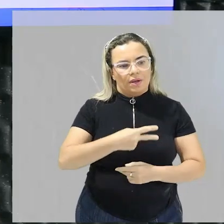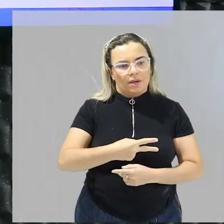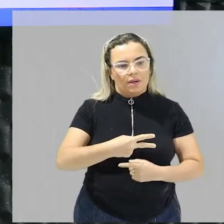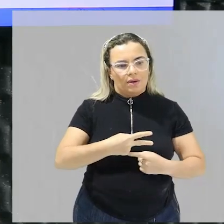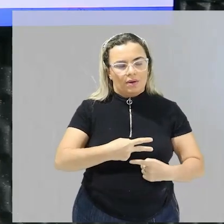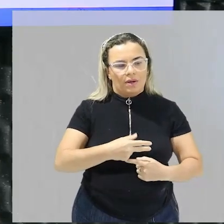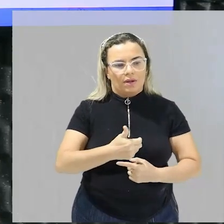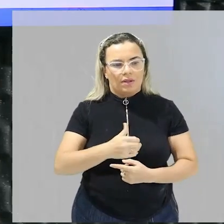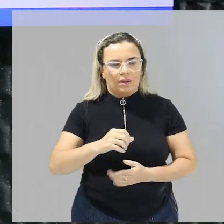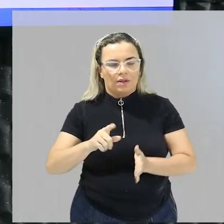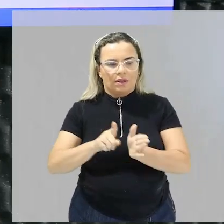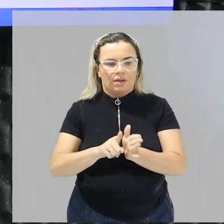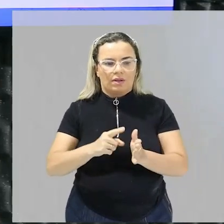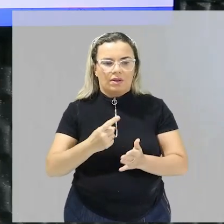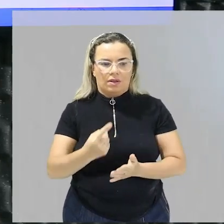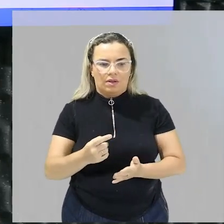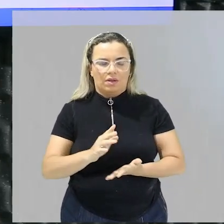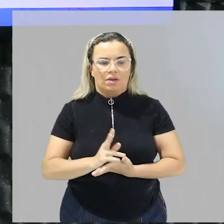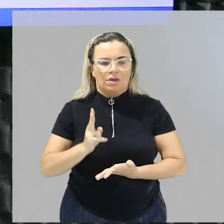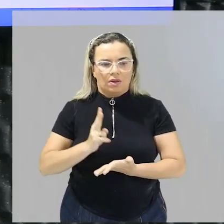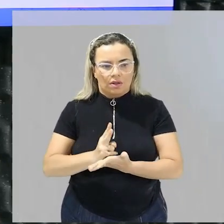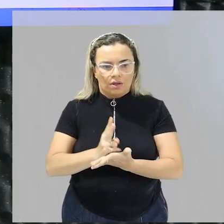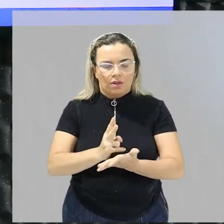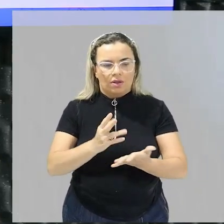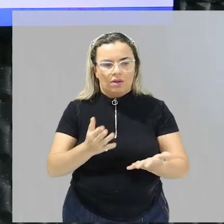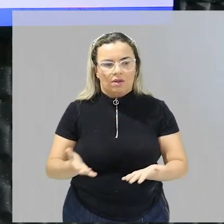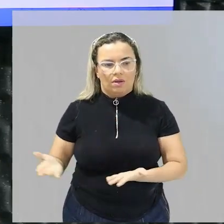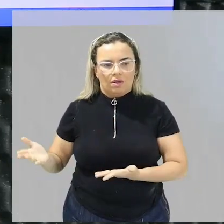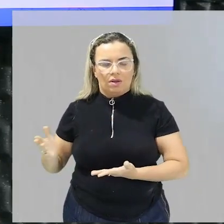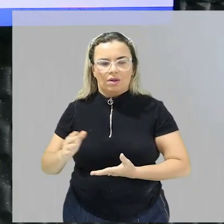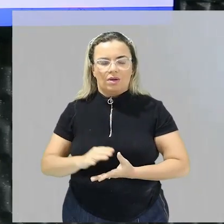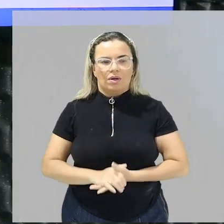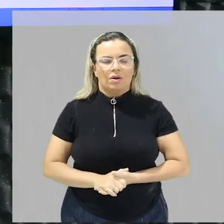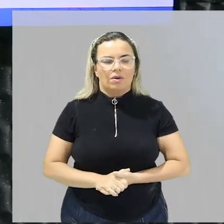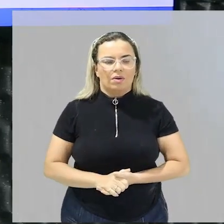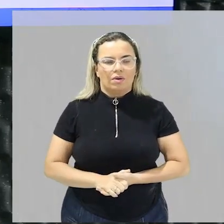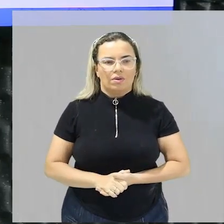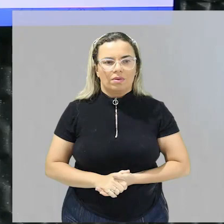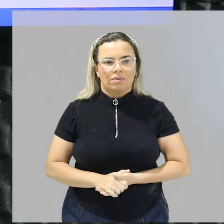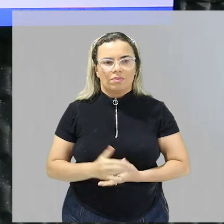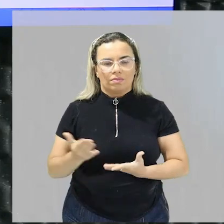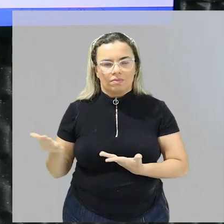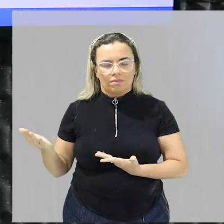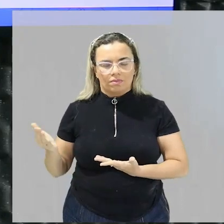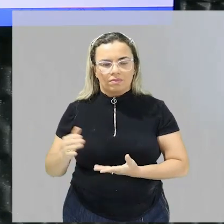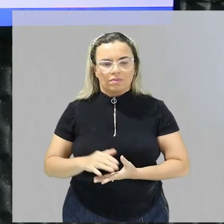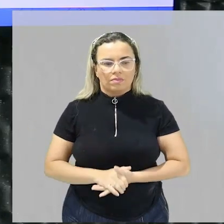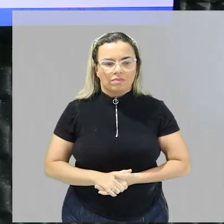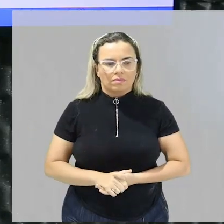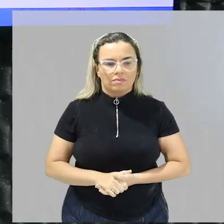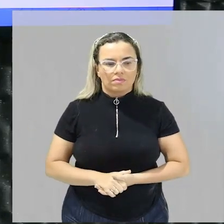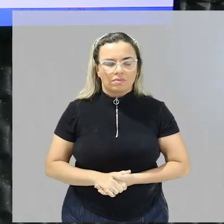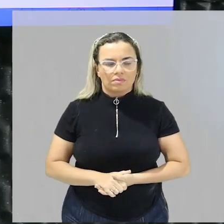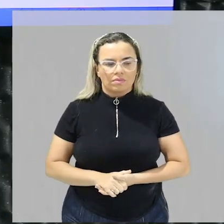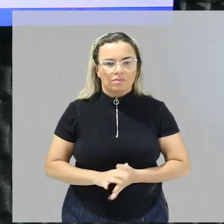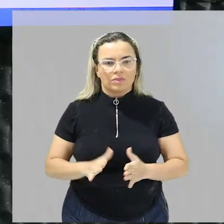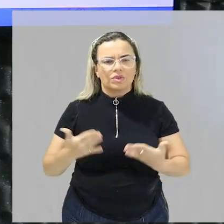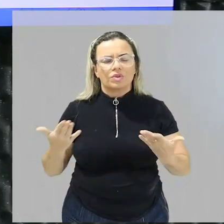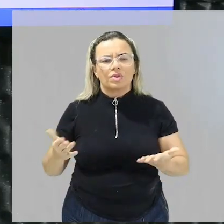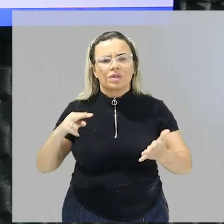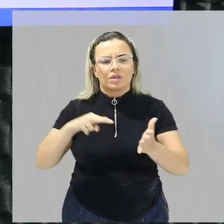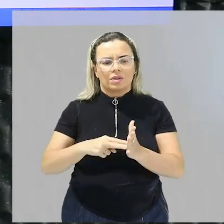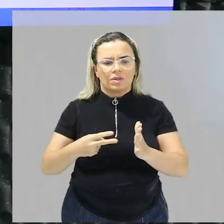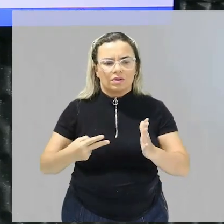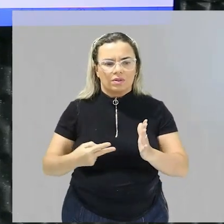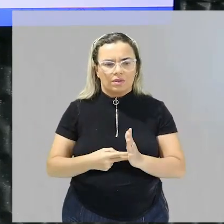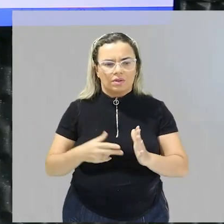membro da desigualdade, eu estou só mantendo, tá? B maior ou igual a 10 elevado a menos 1. O que significa